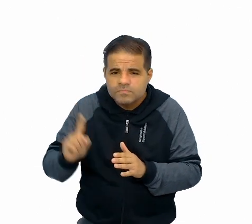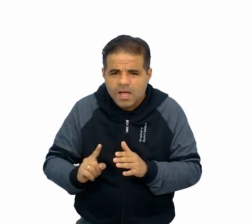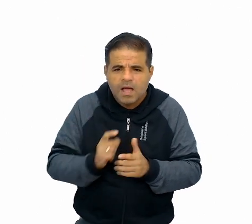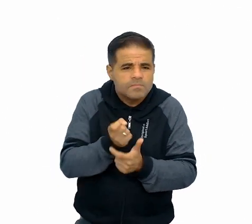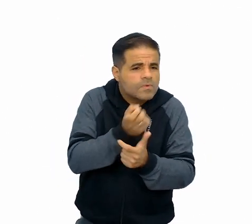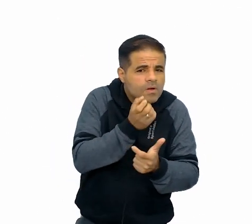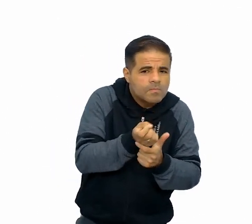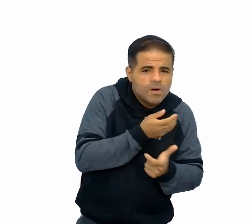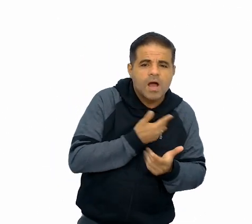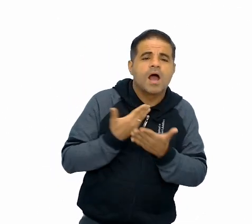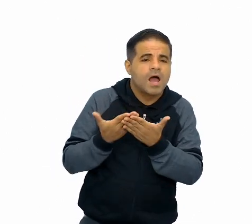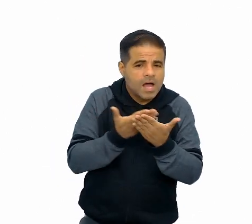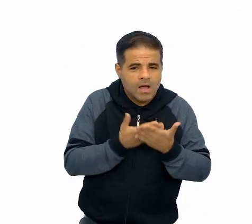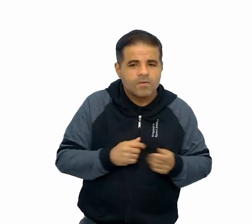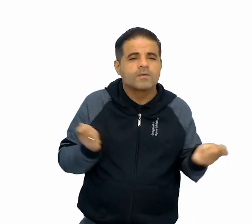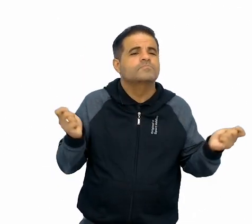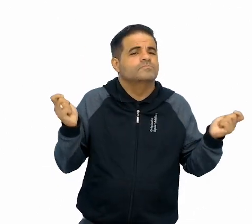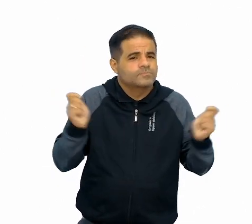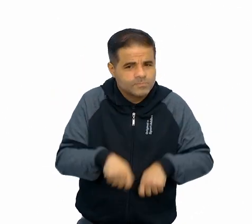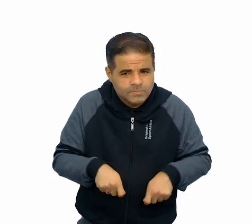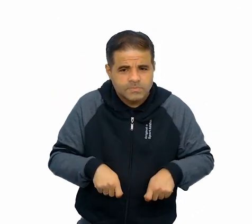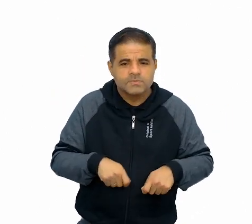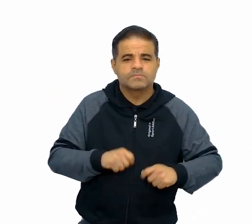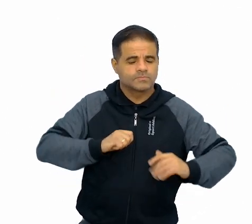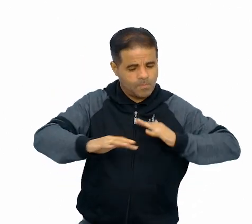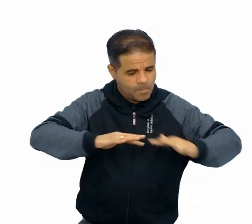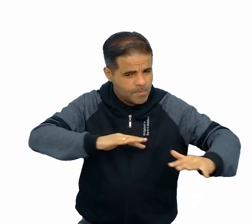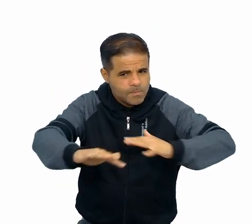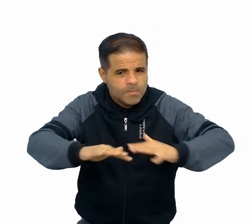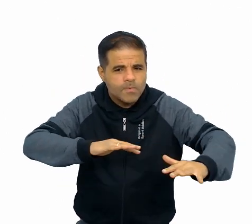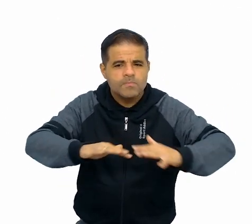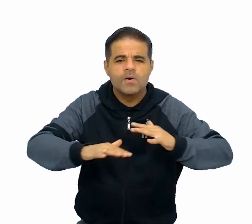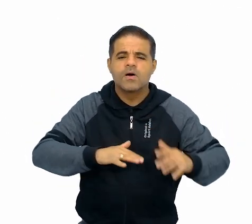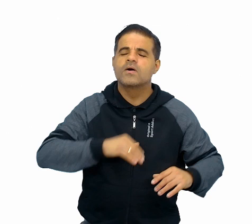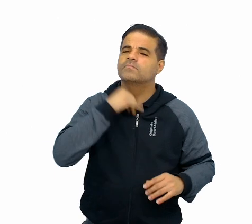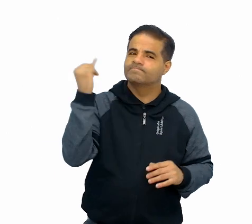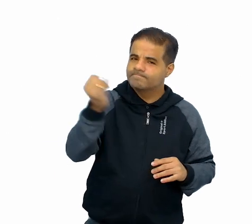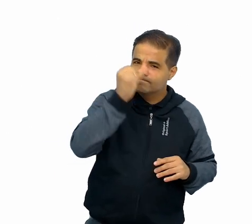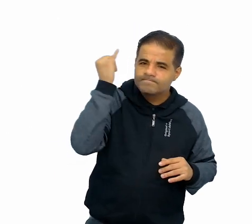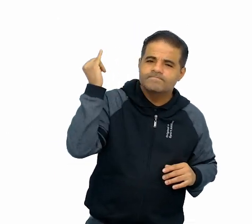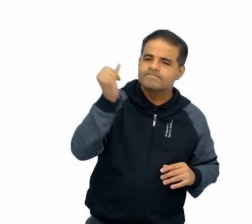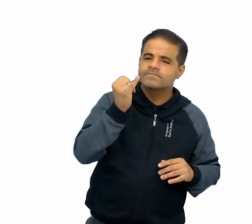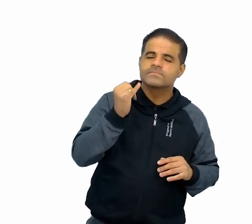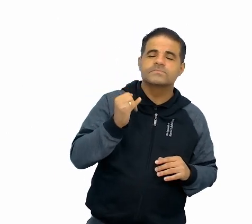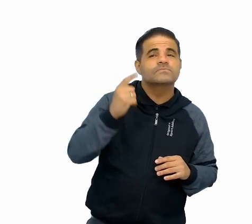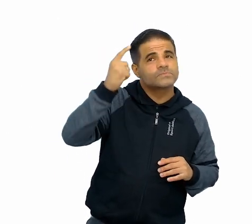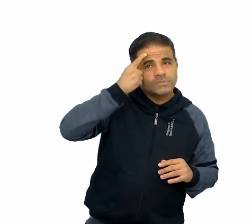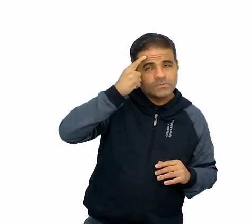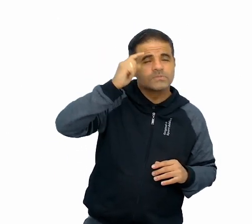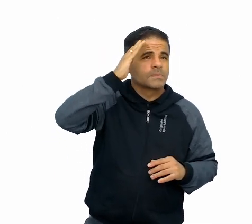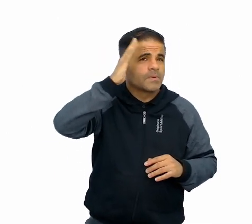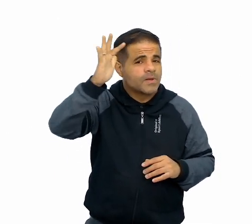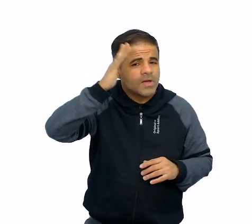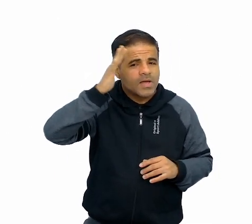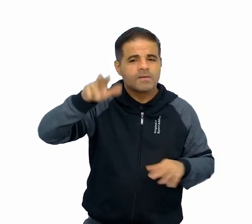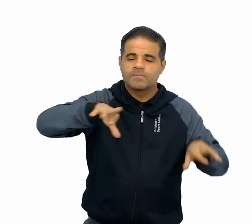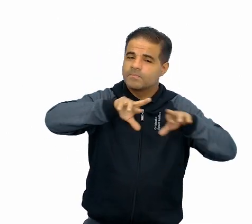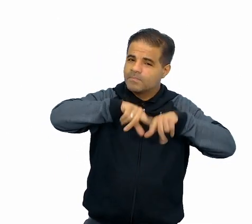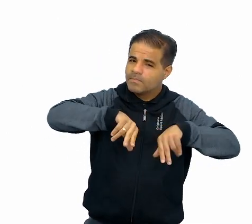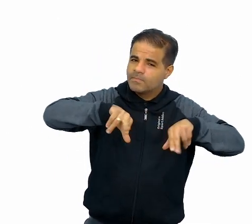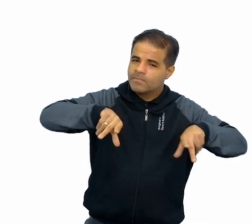né? Então, são aulas que possibilitam esse movimento. É fundamental que nós pensemos nas